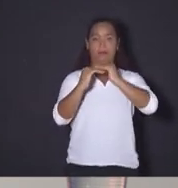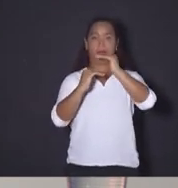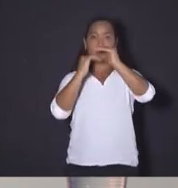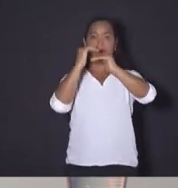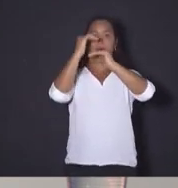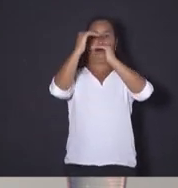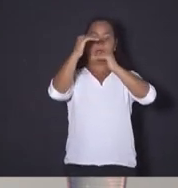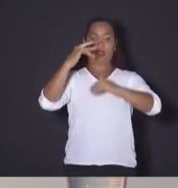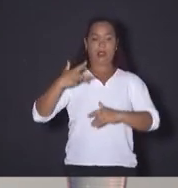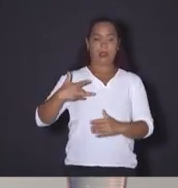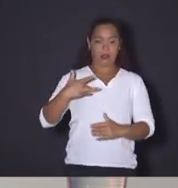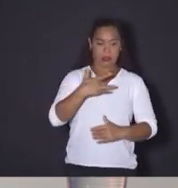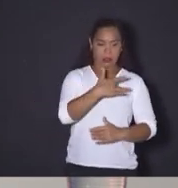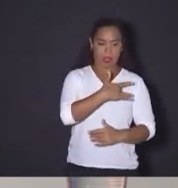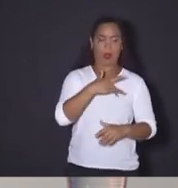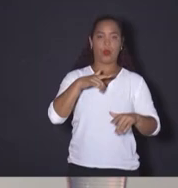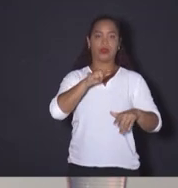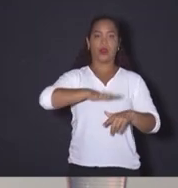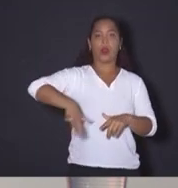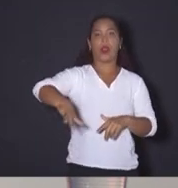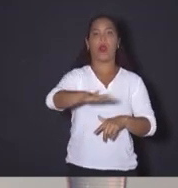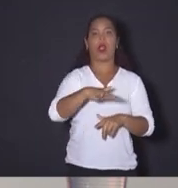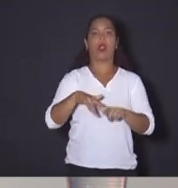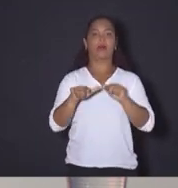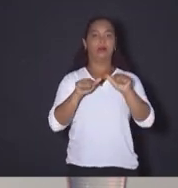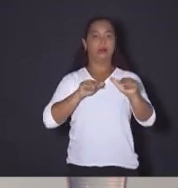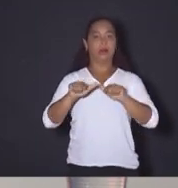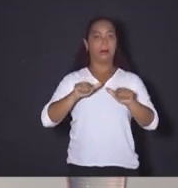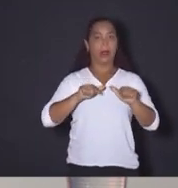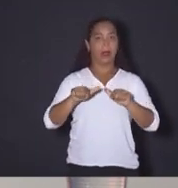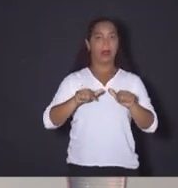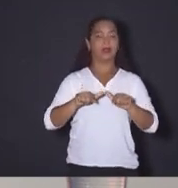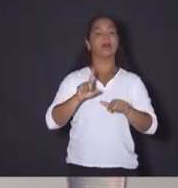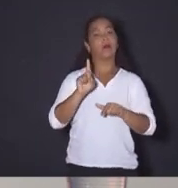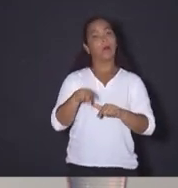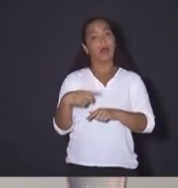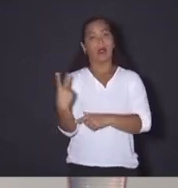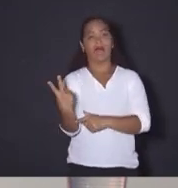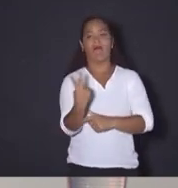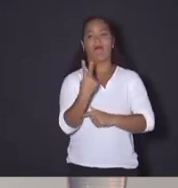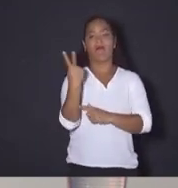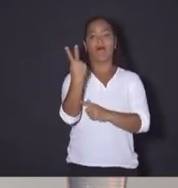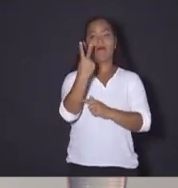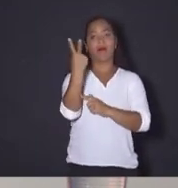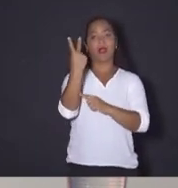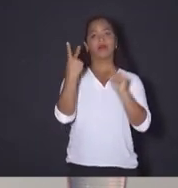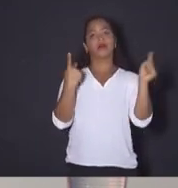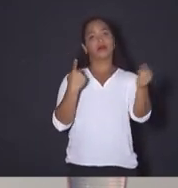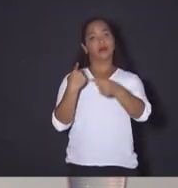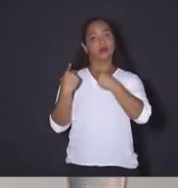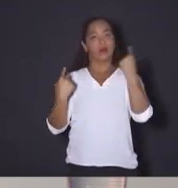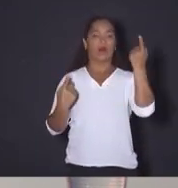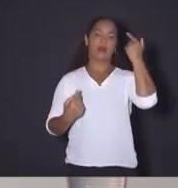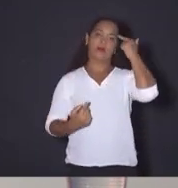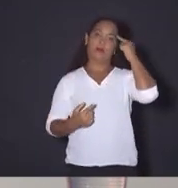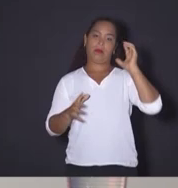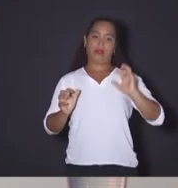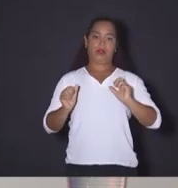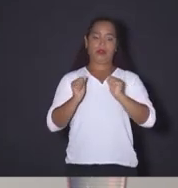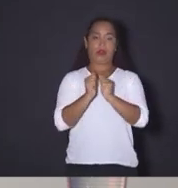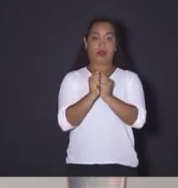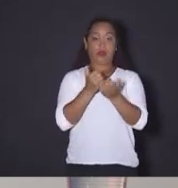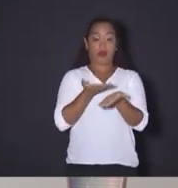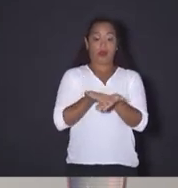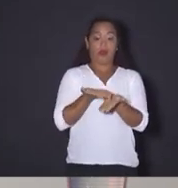e de saúde dos profissionais ora então é nesta perspectiva da valorização que temos que pensar juntos a formação